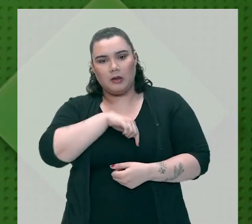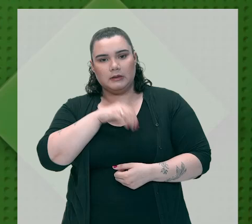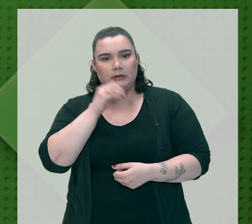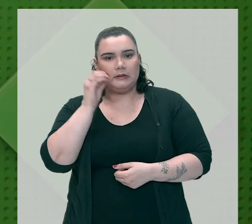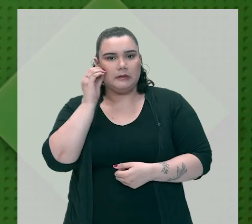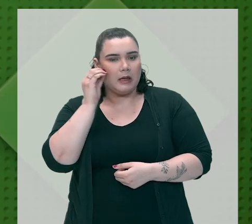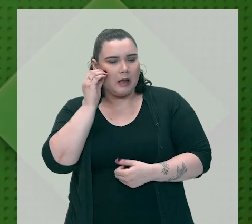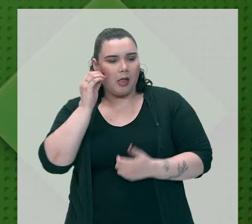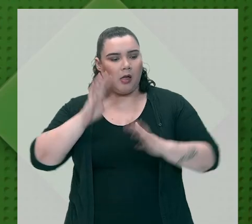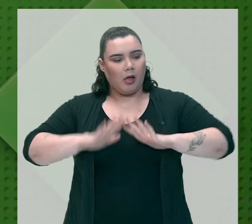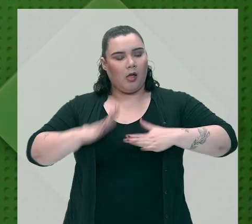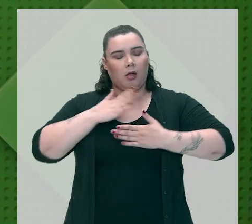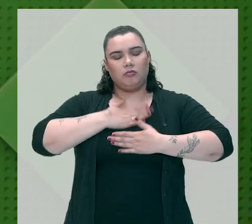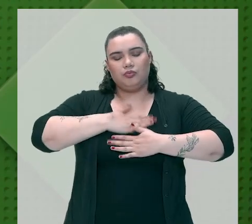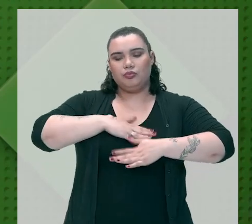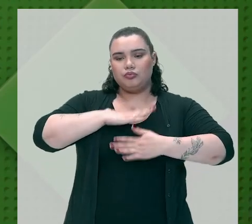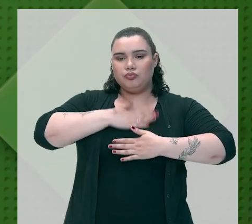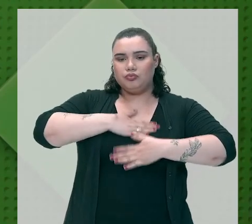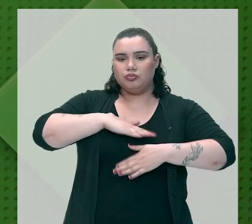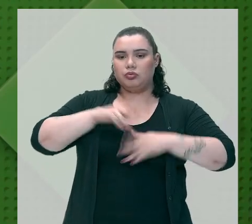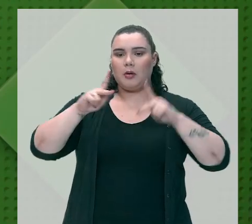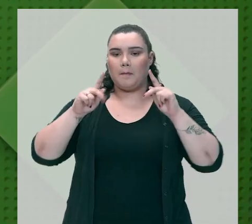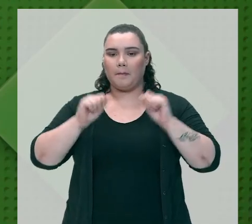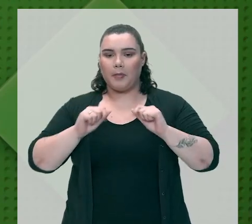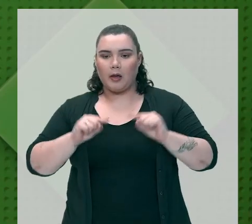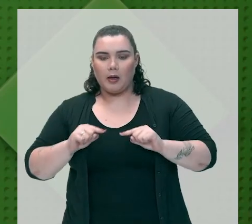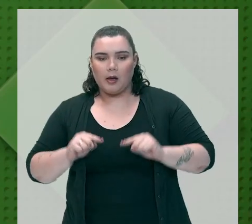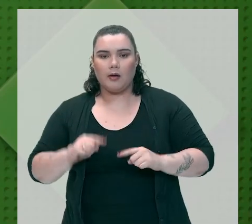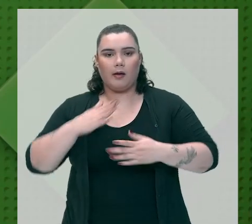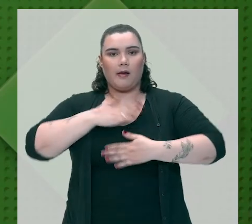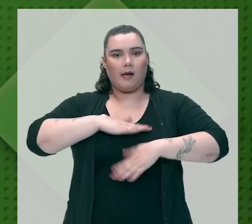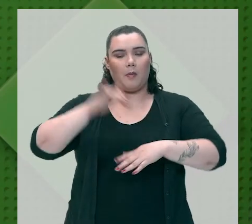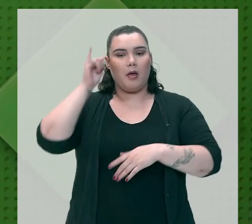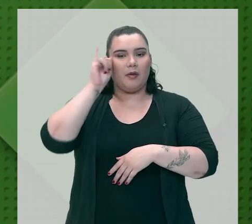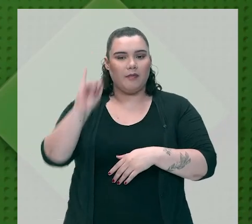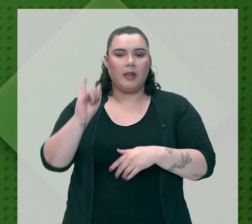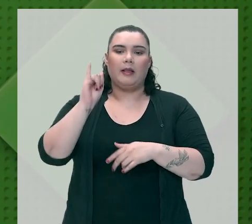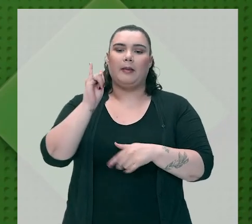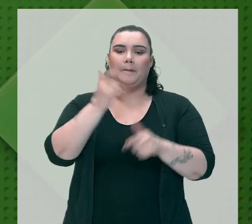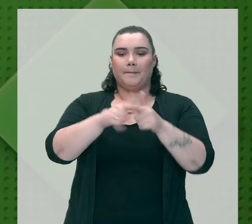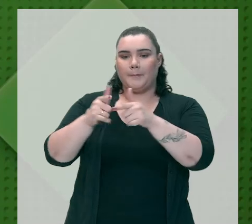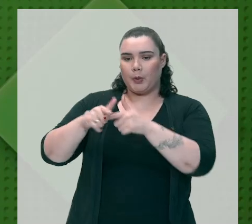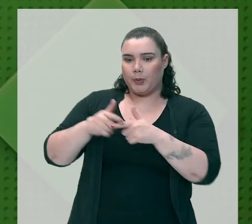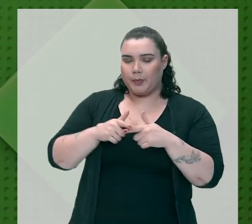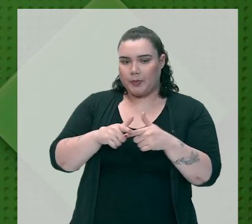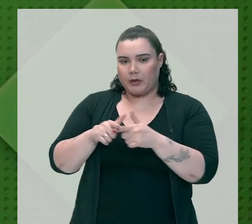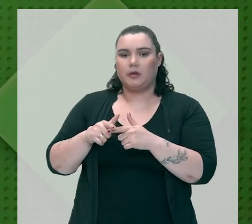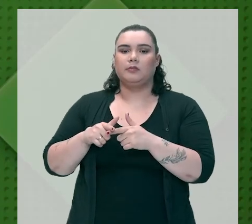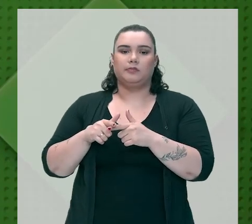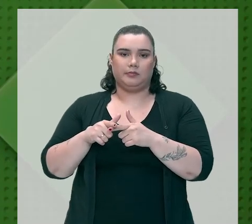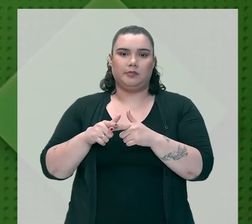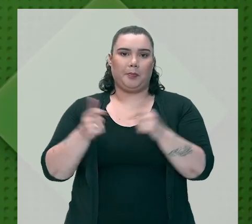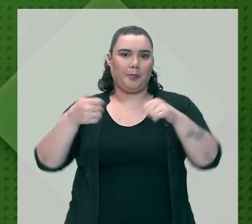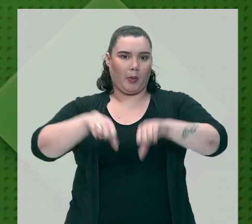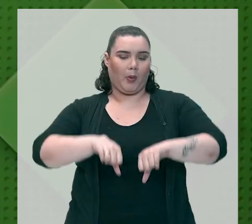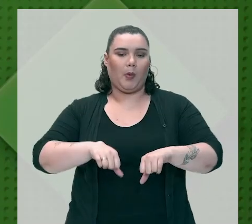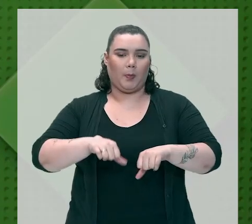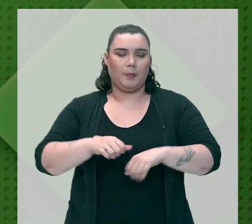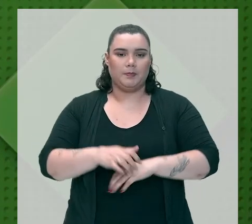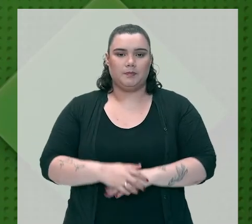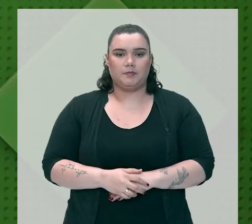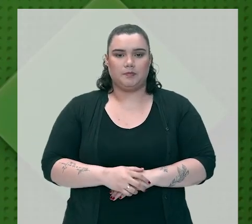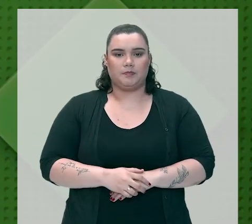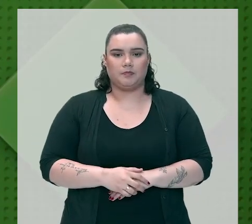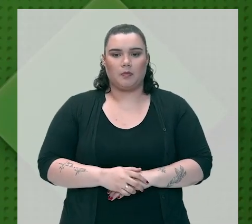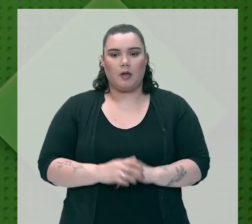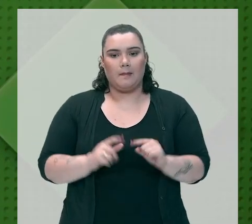nós tentar controlar para que isso não desencadeie outras situações, talvez um pouco piores ali para o